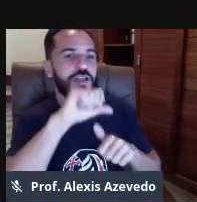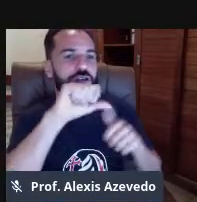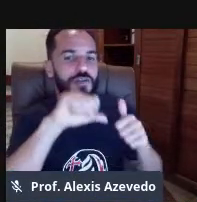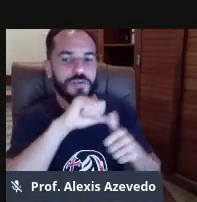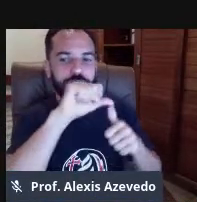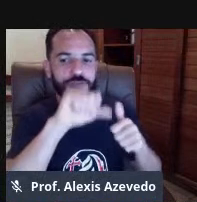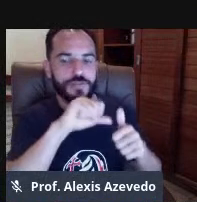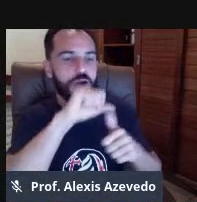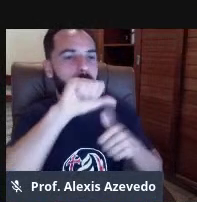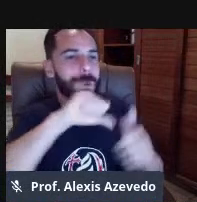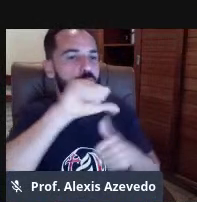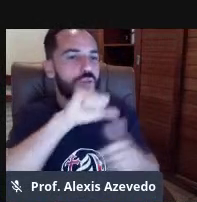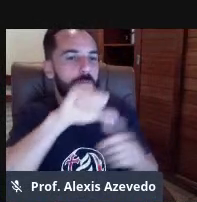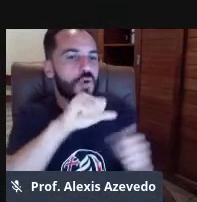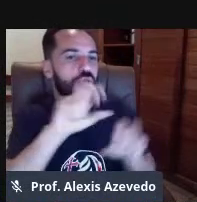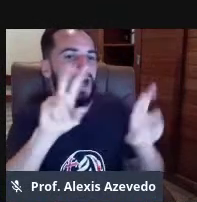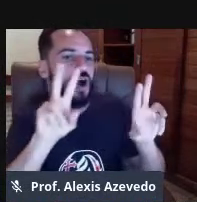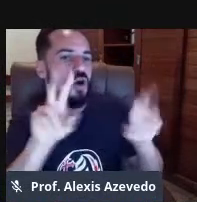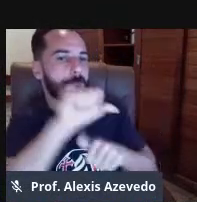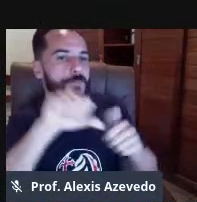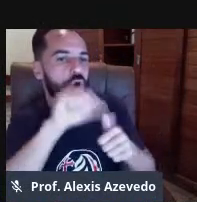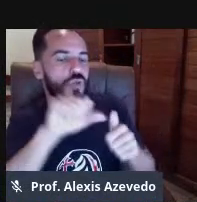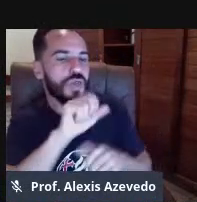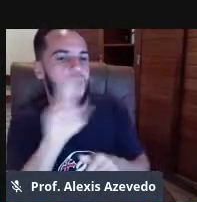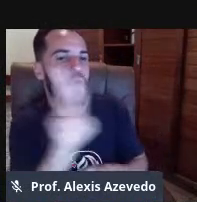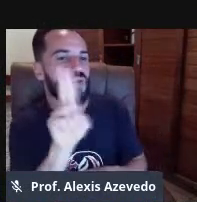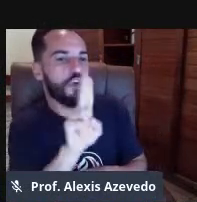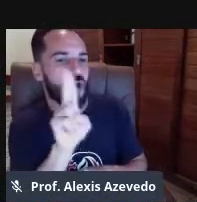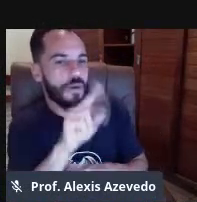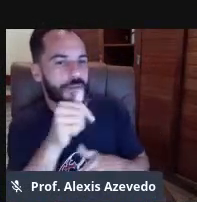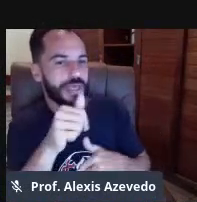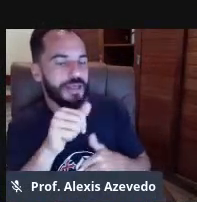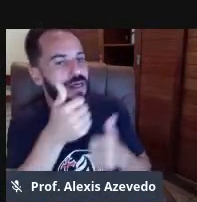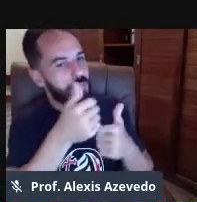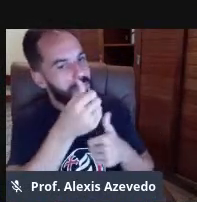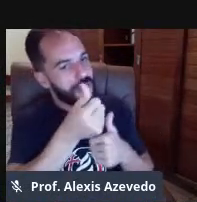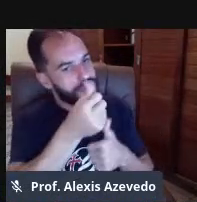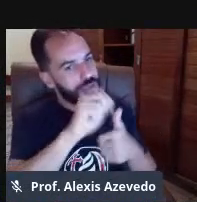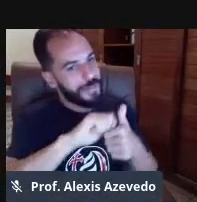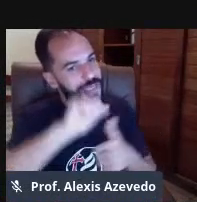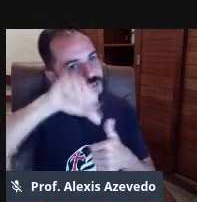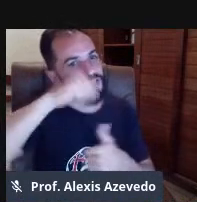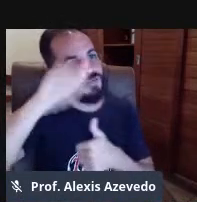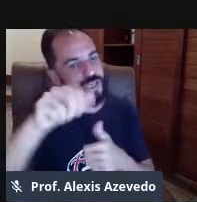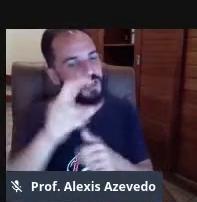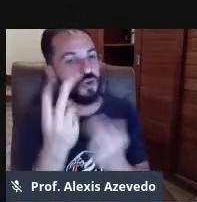subtítulos, né, diferentes e códigos diferentes, tá?